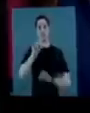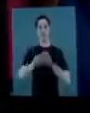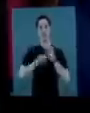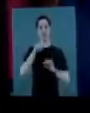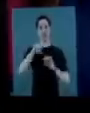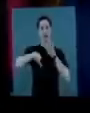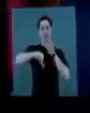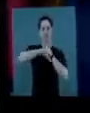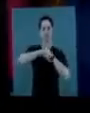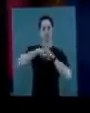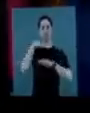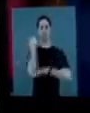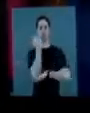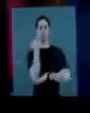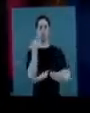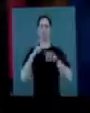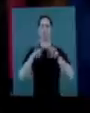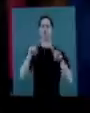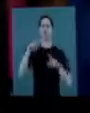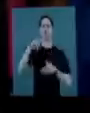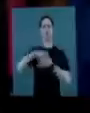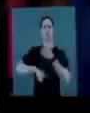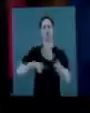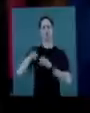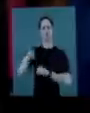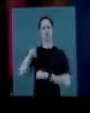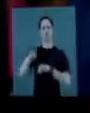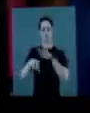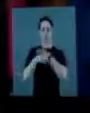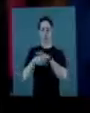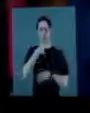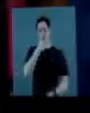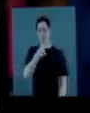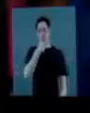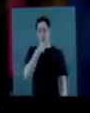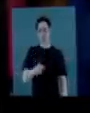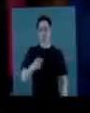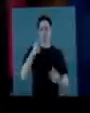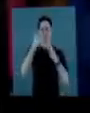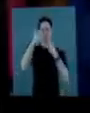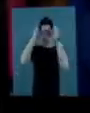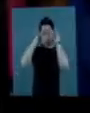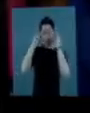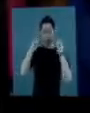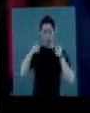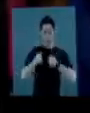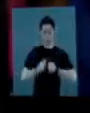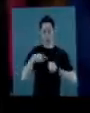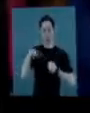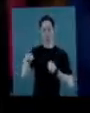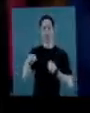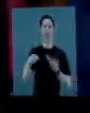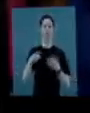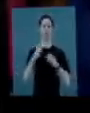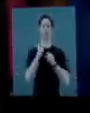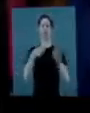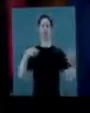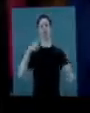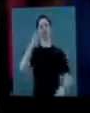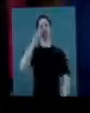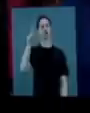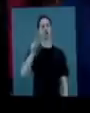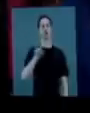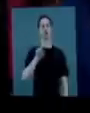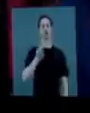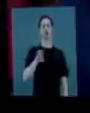um crime gravíssimo só que o documento o próprio Ministro Alexandre Moraes quebrou o sigilo do dia 5 de Maio então é